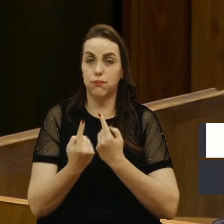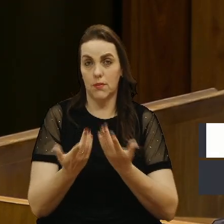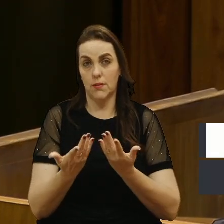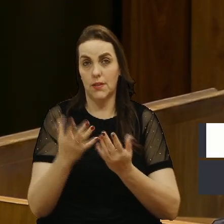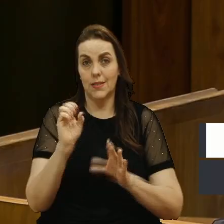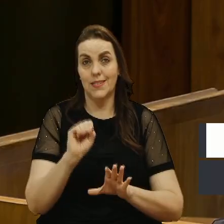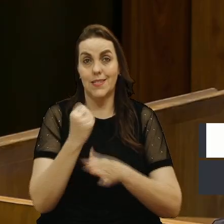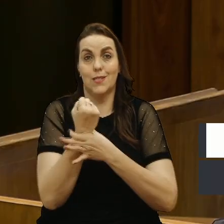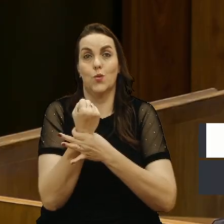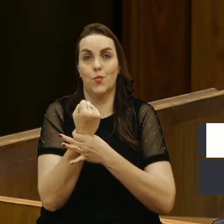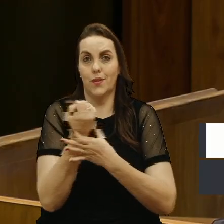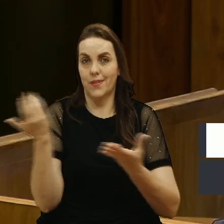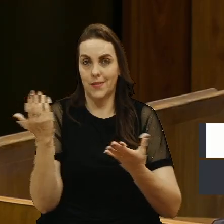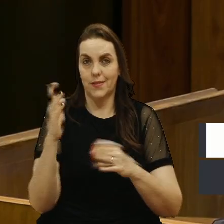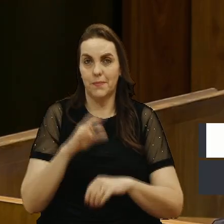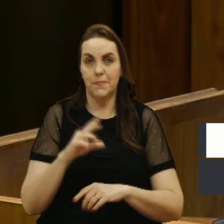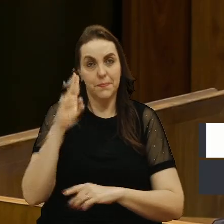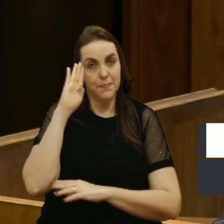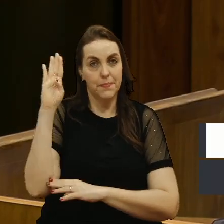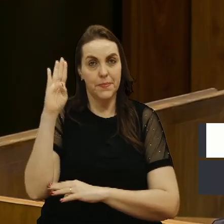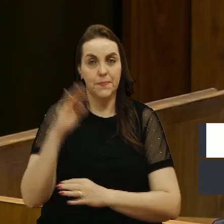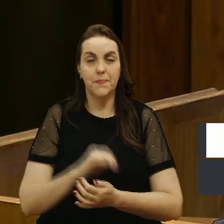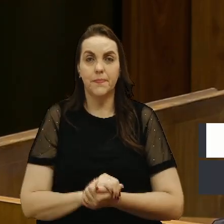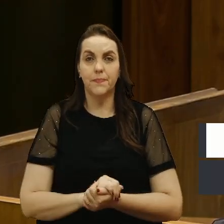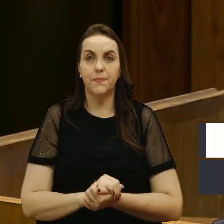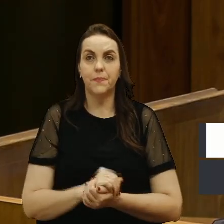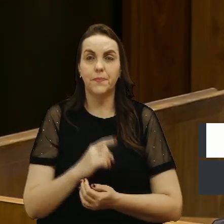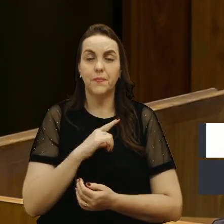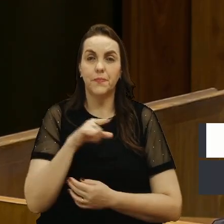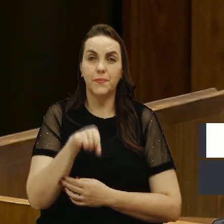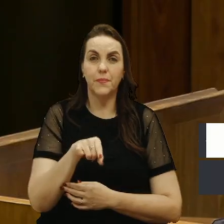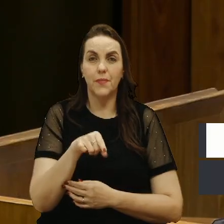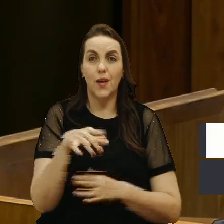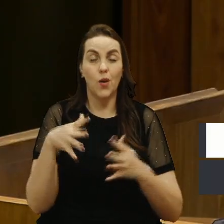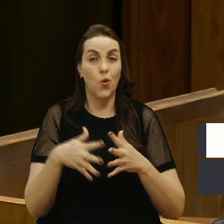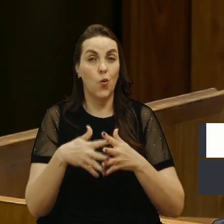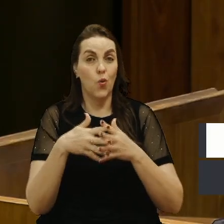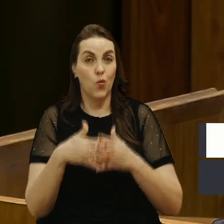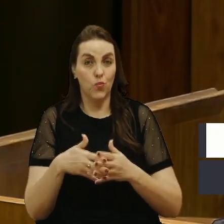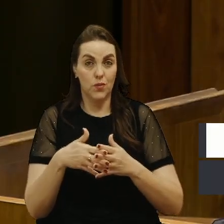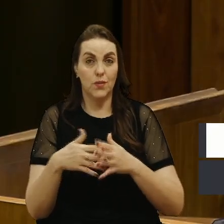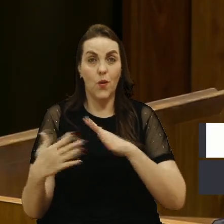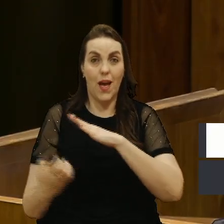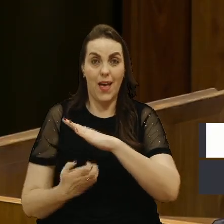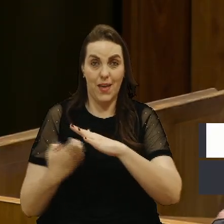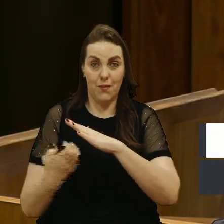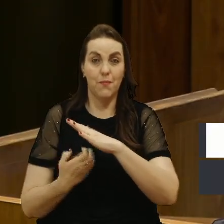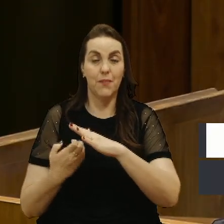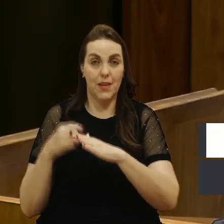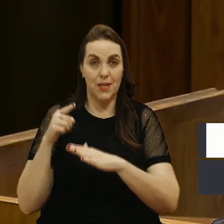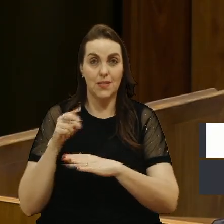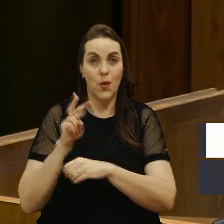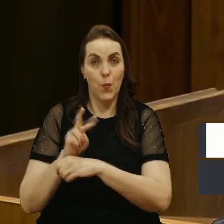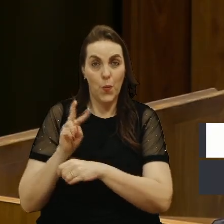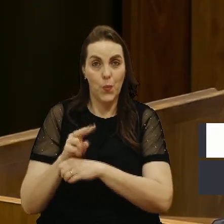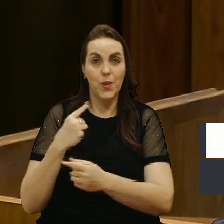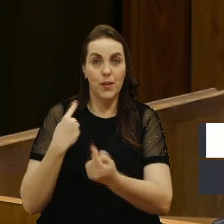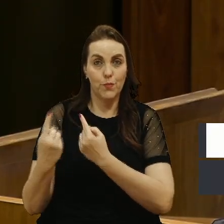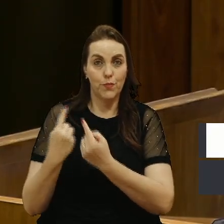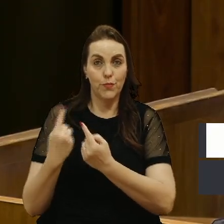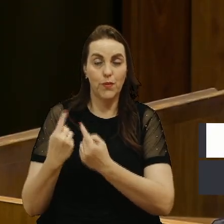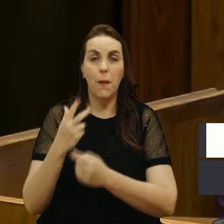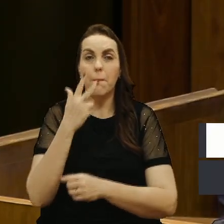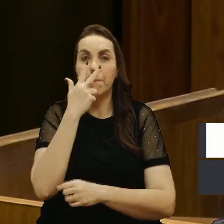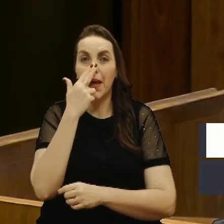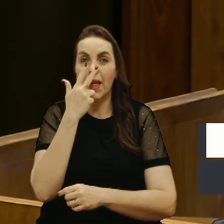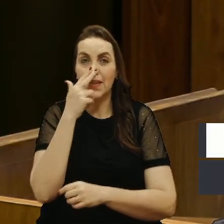lugar. Muitas vezes confunde-se uma concessionária com uma empreiteira, ou seja, uma